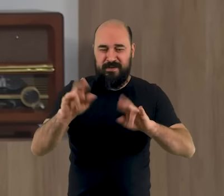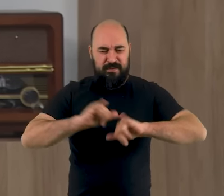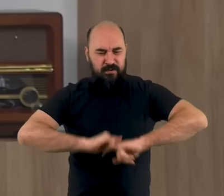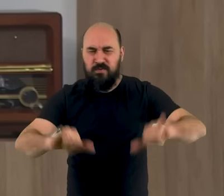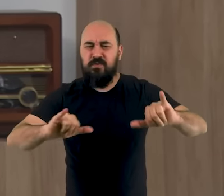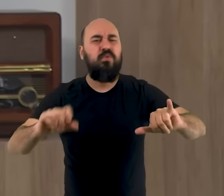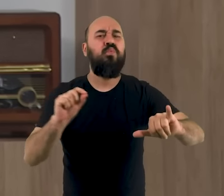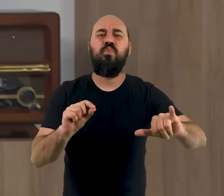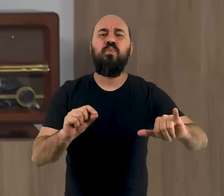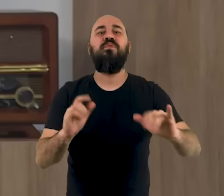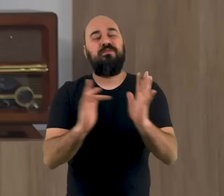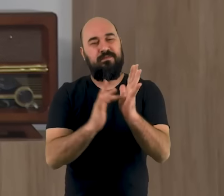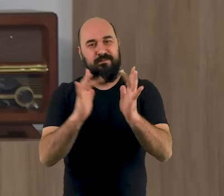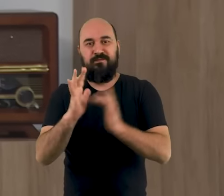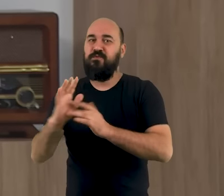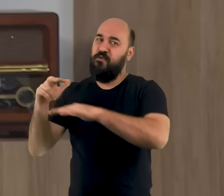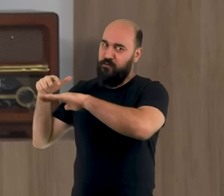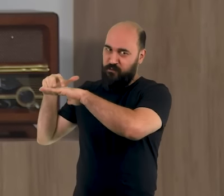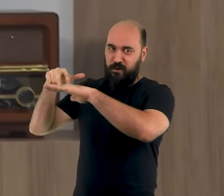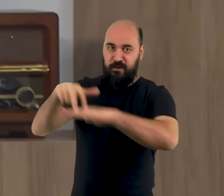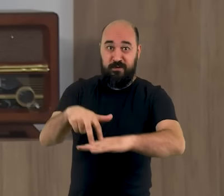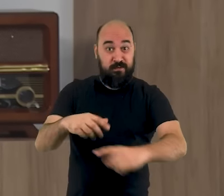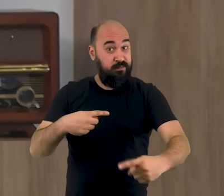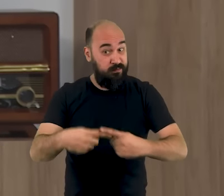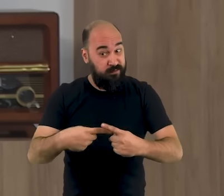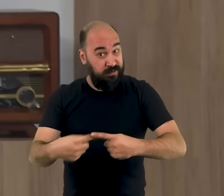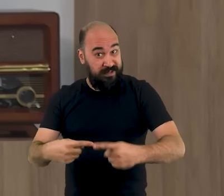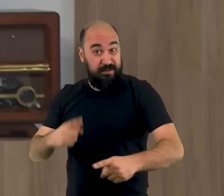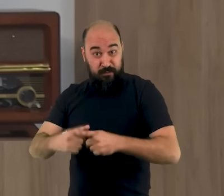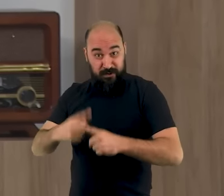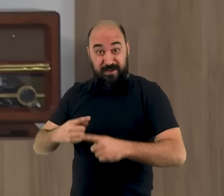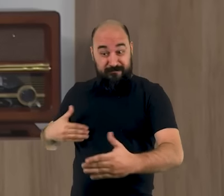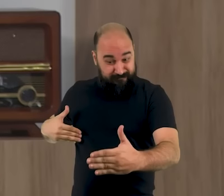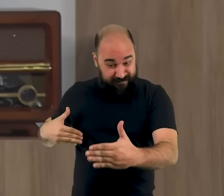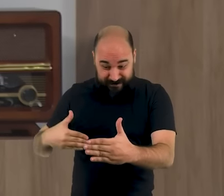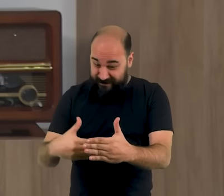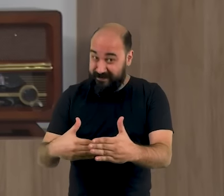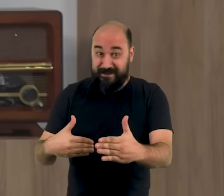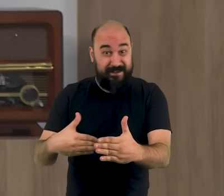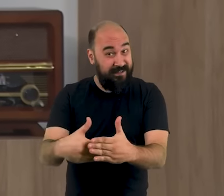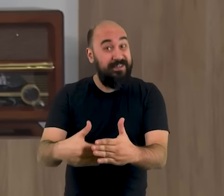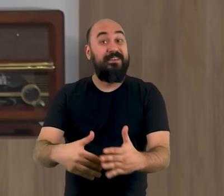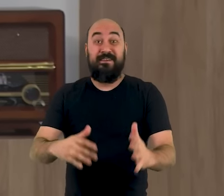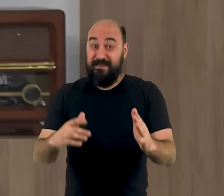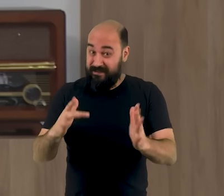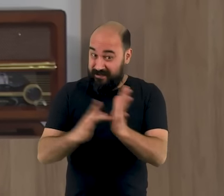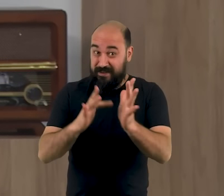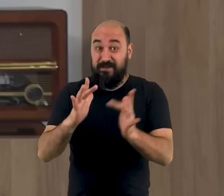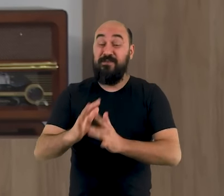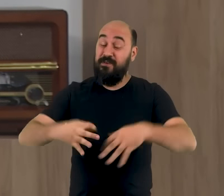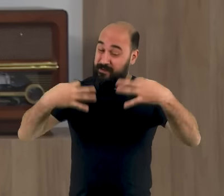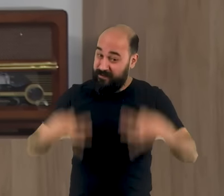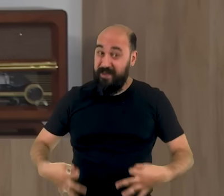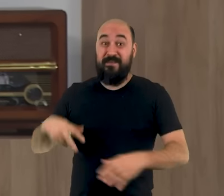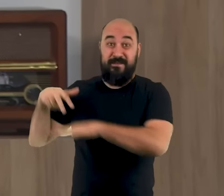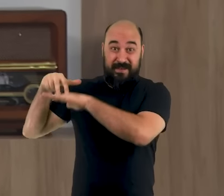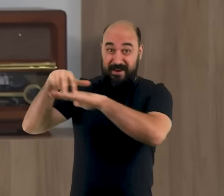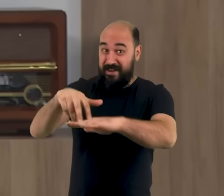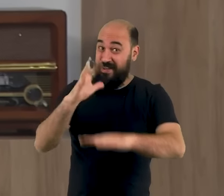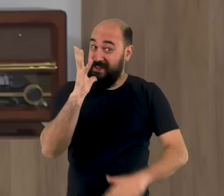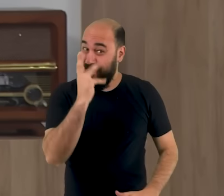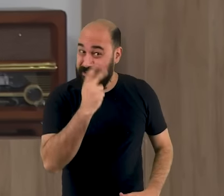E lembre-se do que a palavra de Deus diz: ainda dentro de pouco tempo, aquele que vem virá